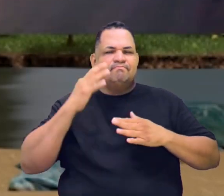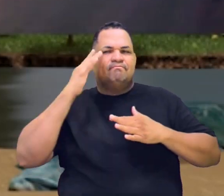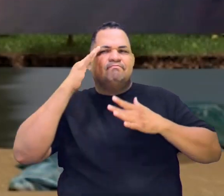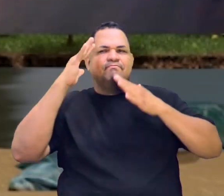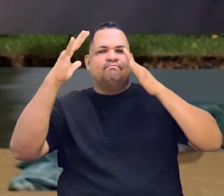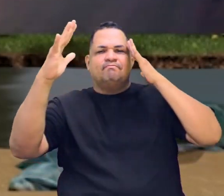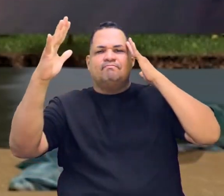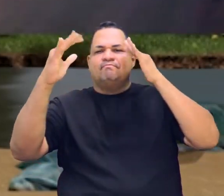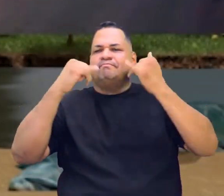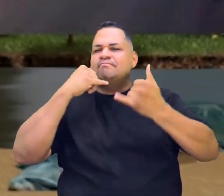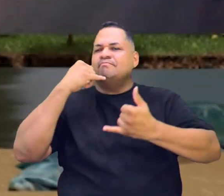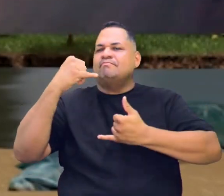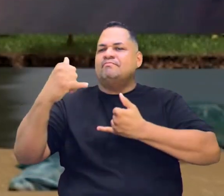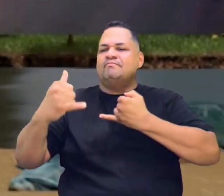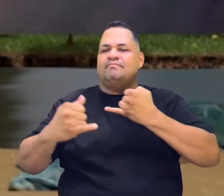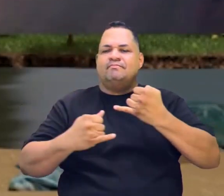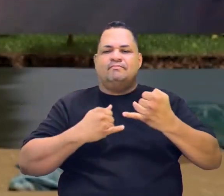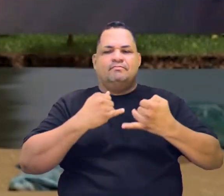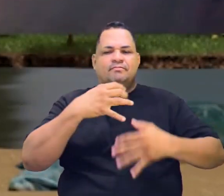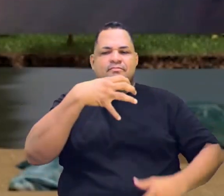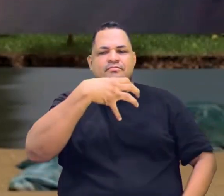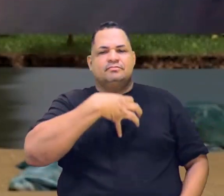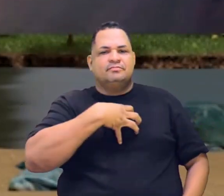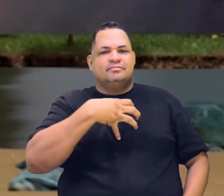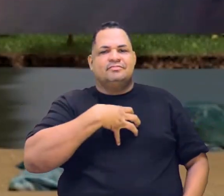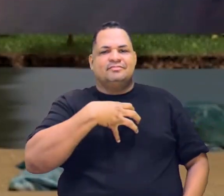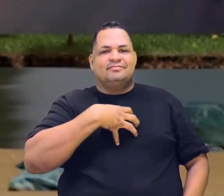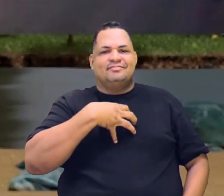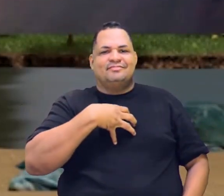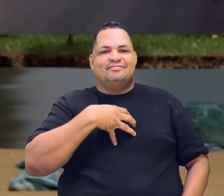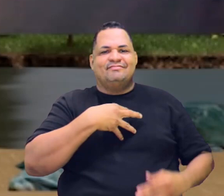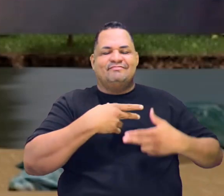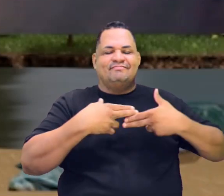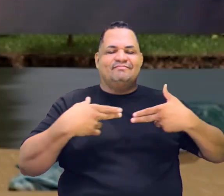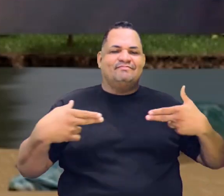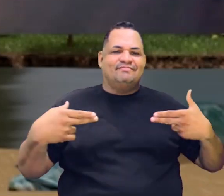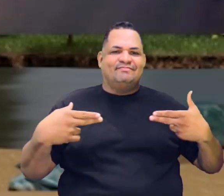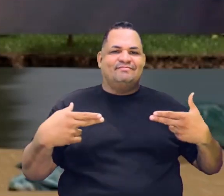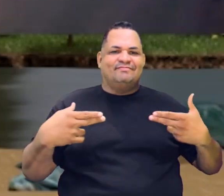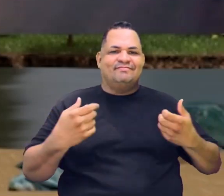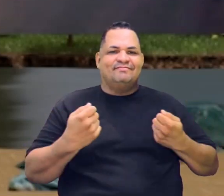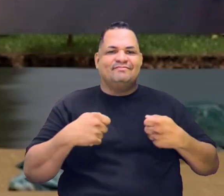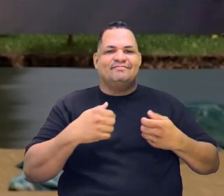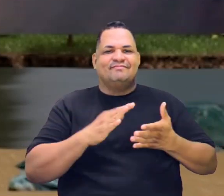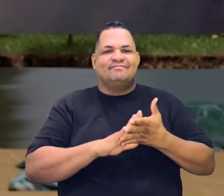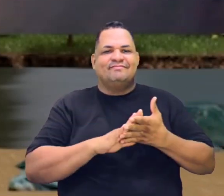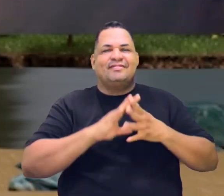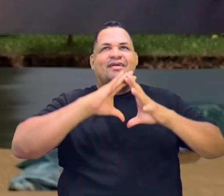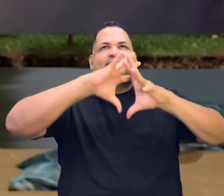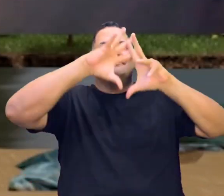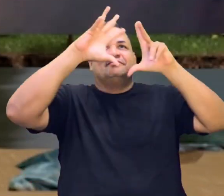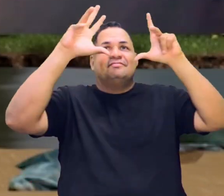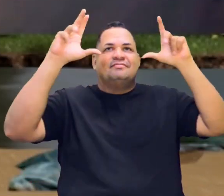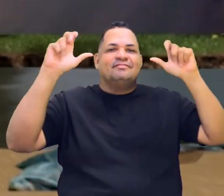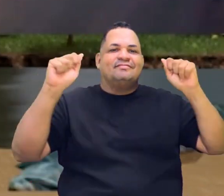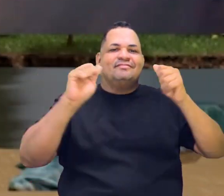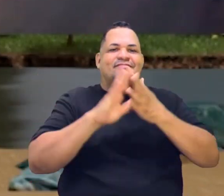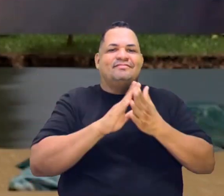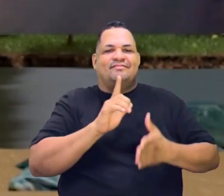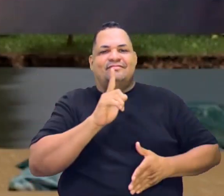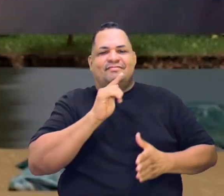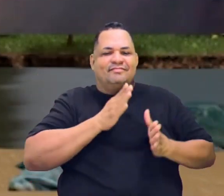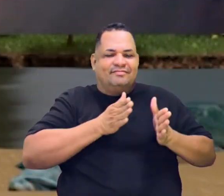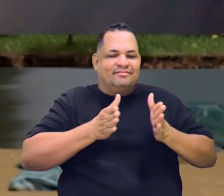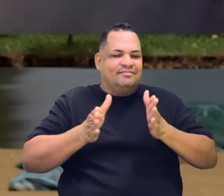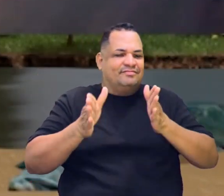ele brinca com o sentimento das coisas. E eu posso dizer, o sentimento da nuvem, do